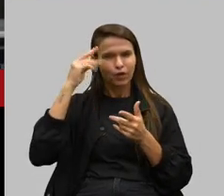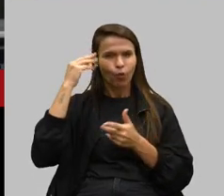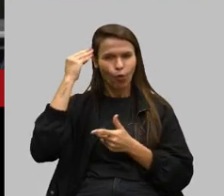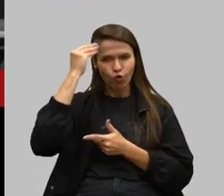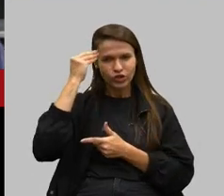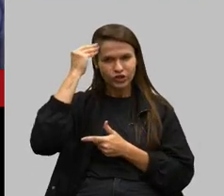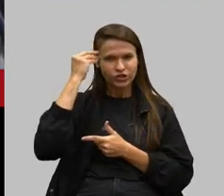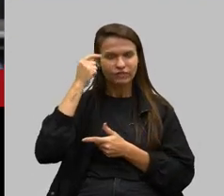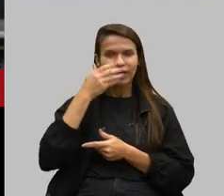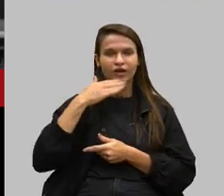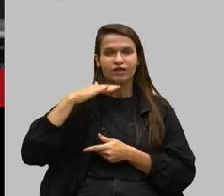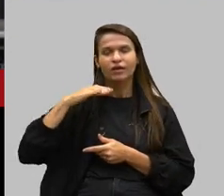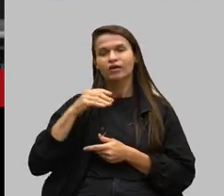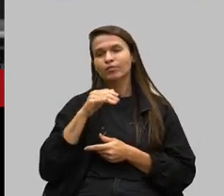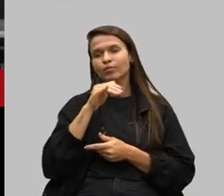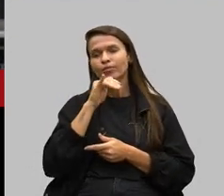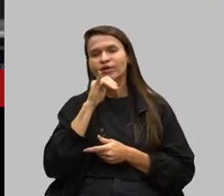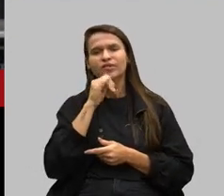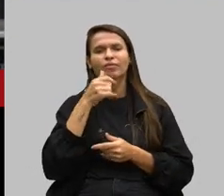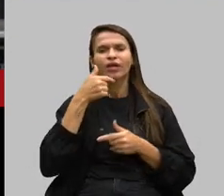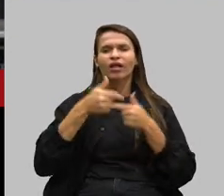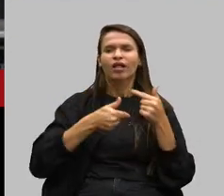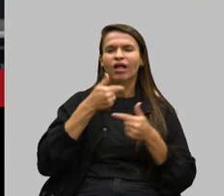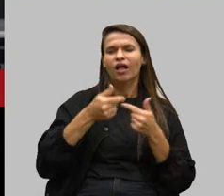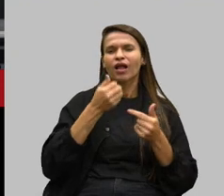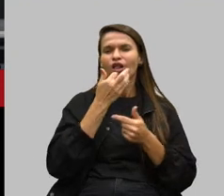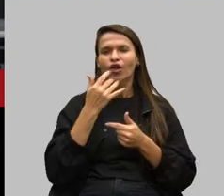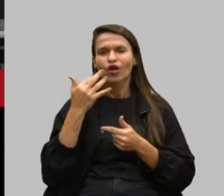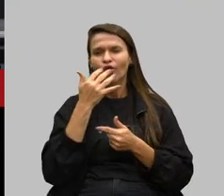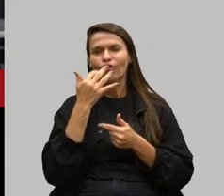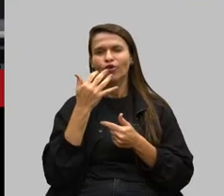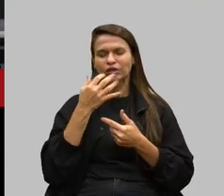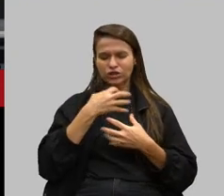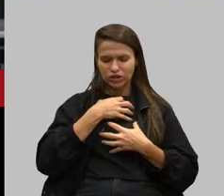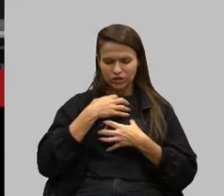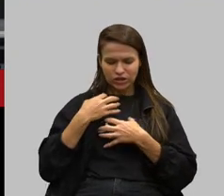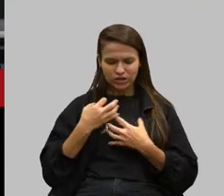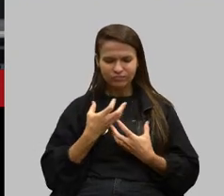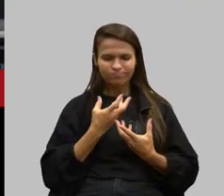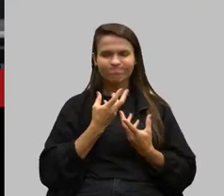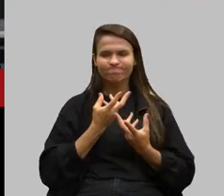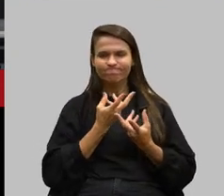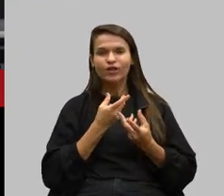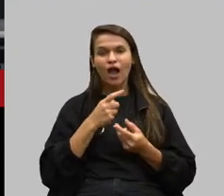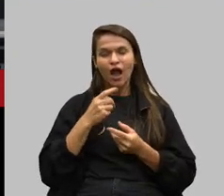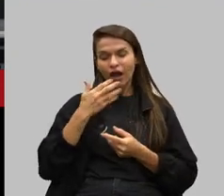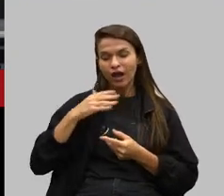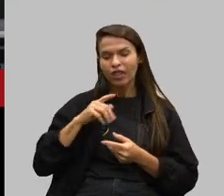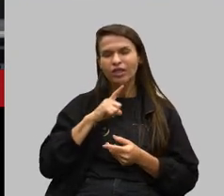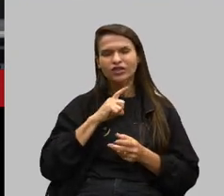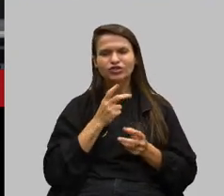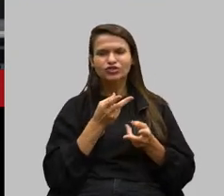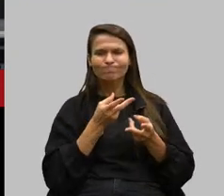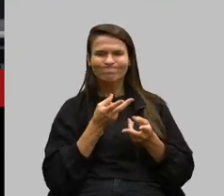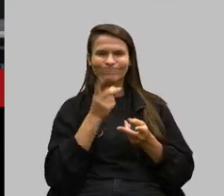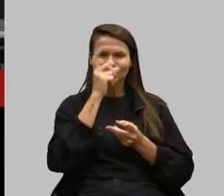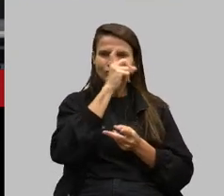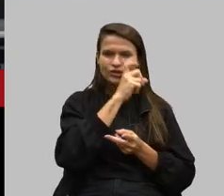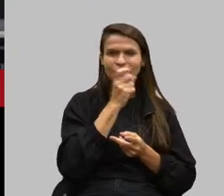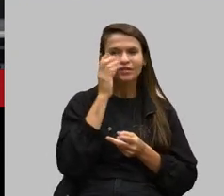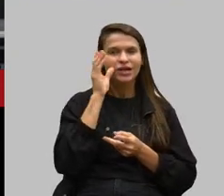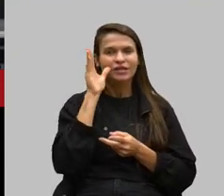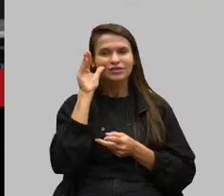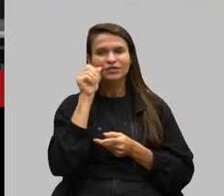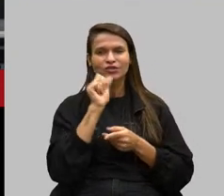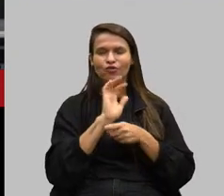eh trabalha cores a parte sensitiva vento se a criança tem dificuldade de assistir um filme em casa quando ela tá na